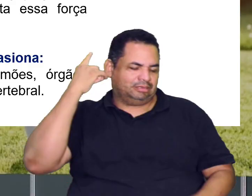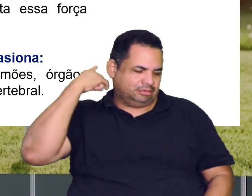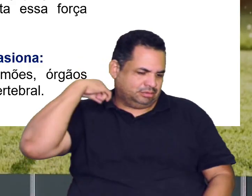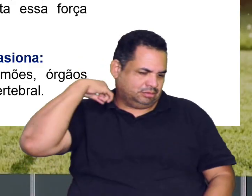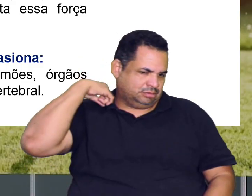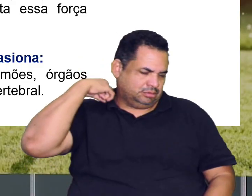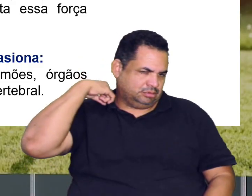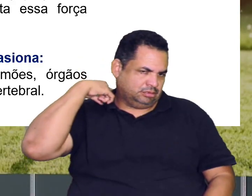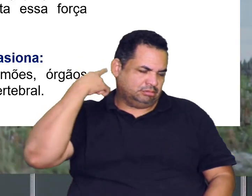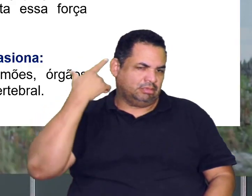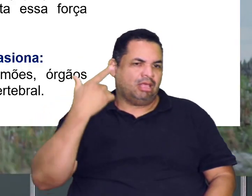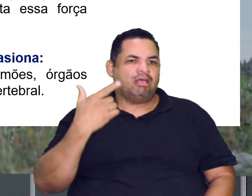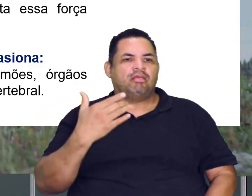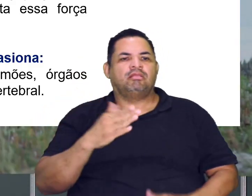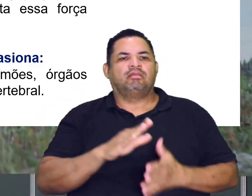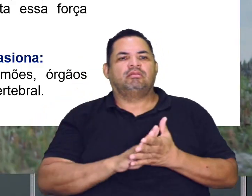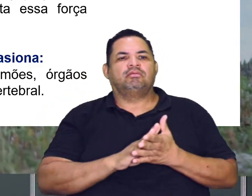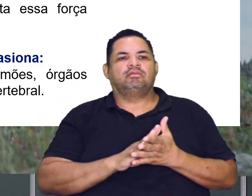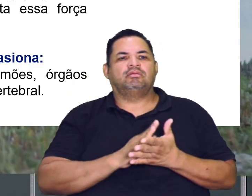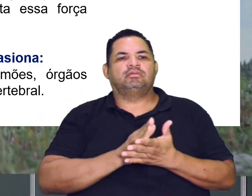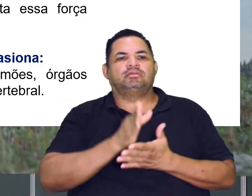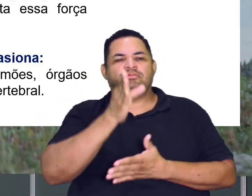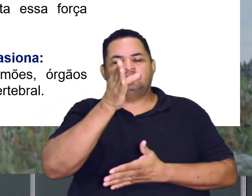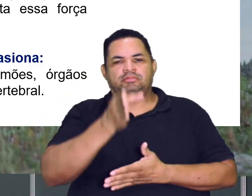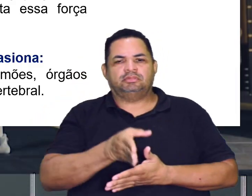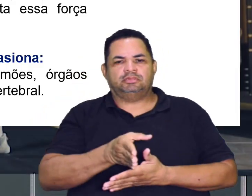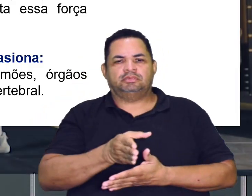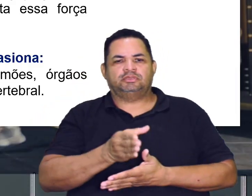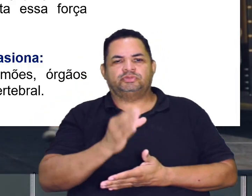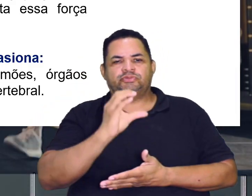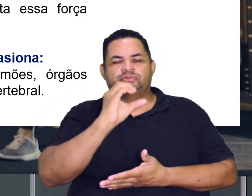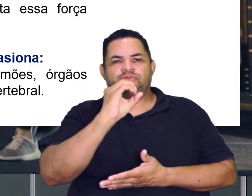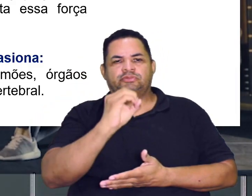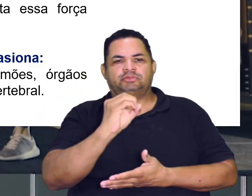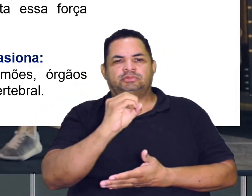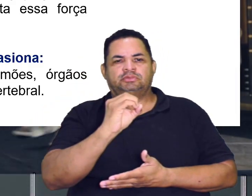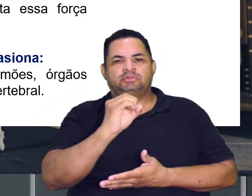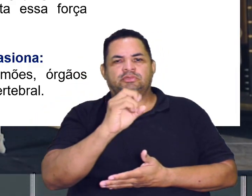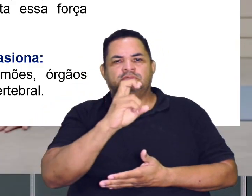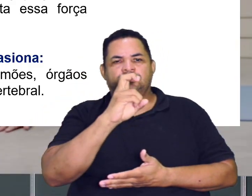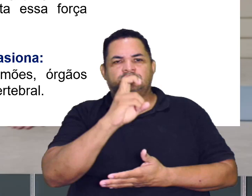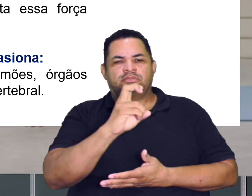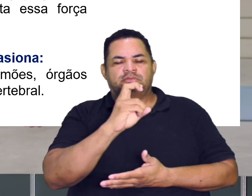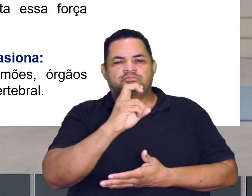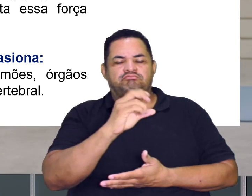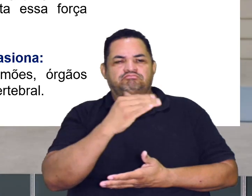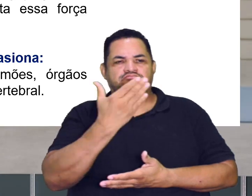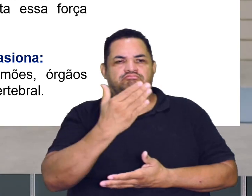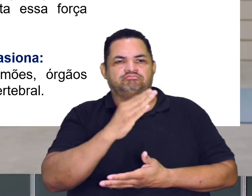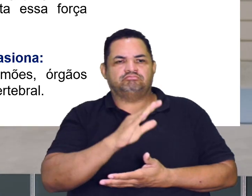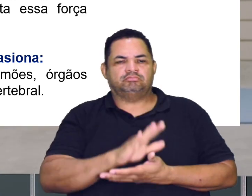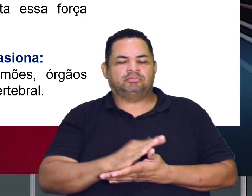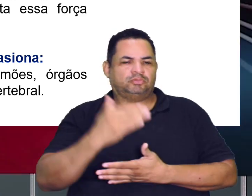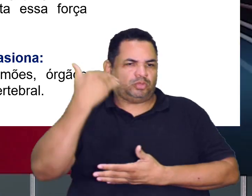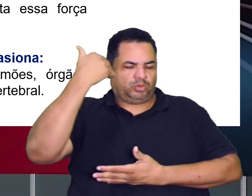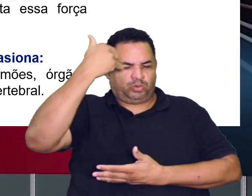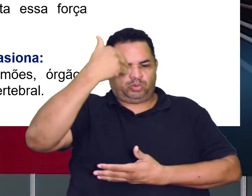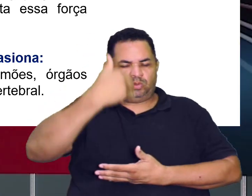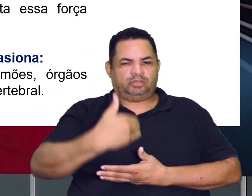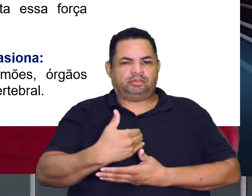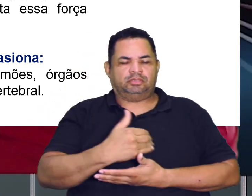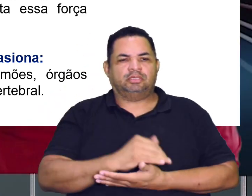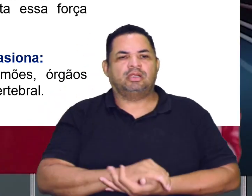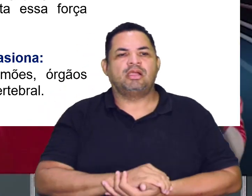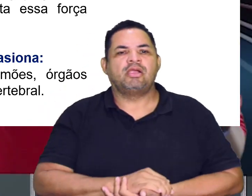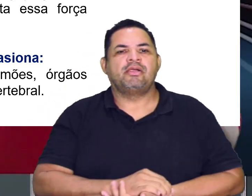que é ocasionada, que lá no ponto, no eixo zero, ele pesava, né, a minha coluna, a minha